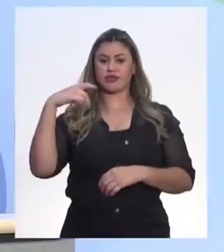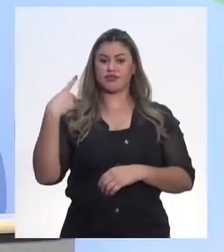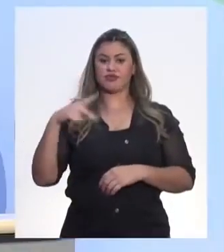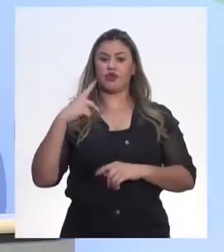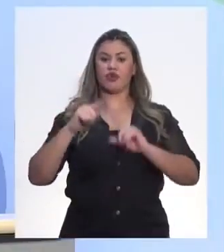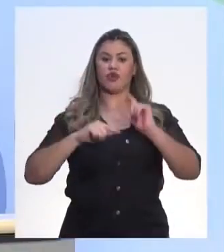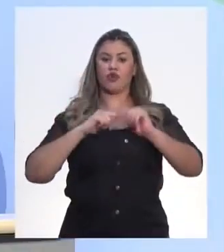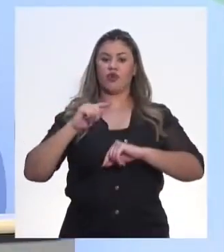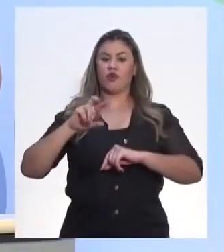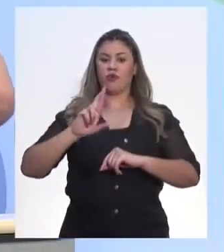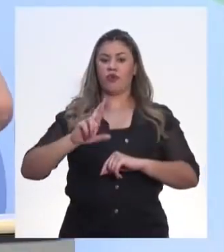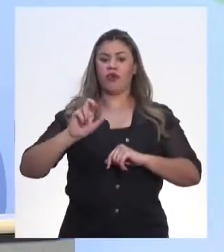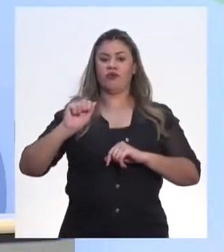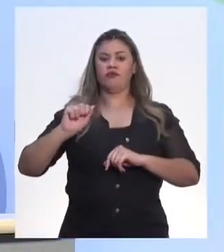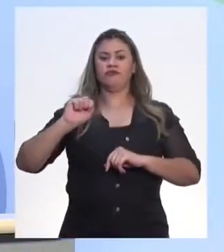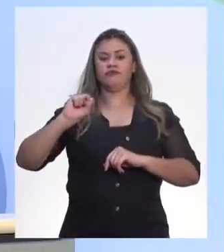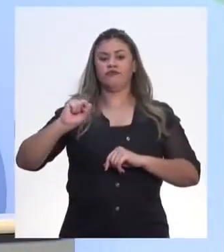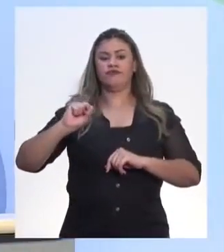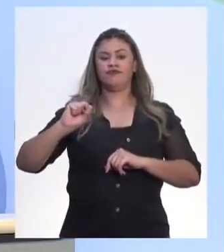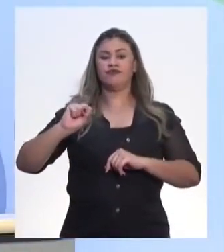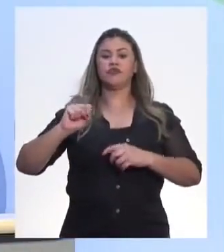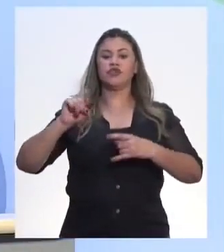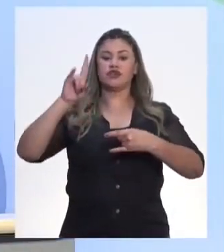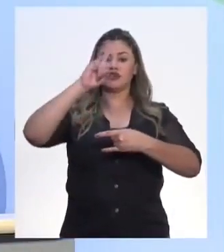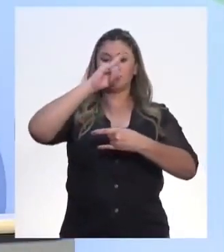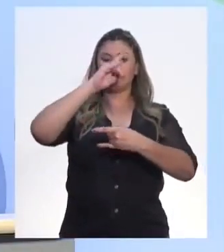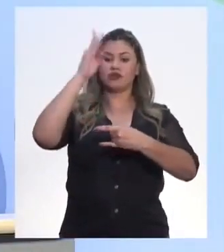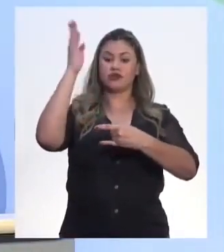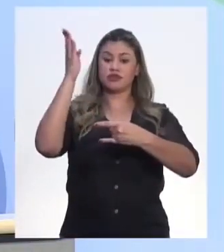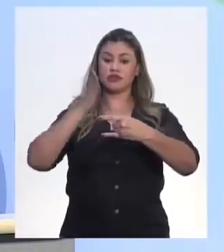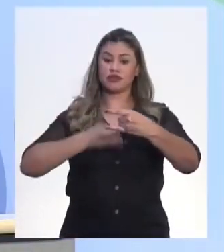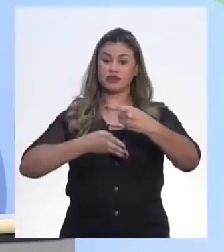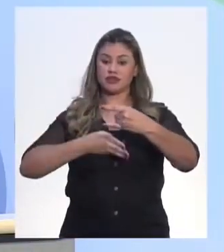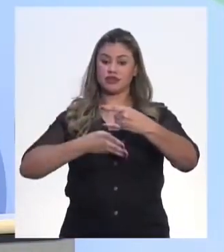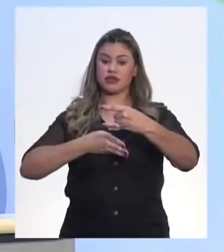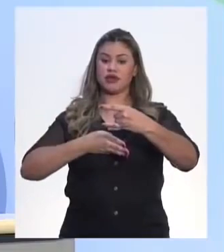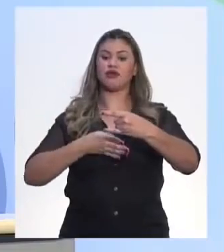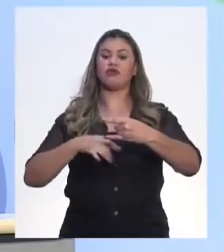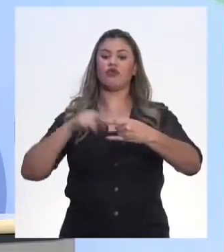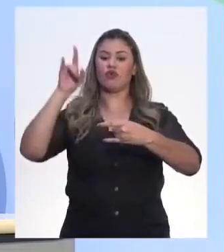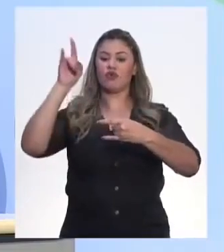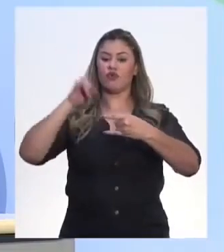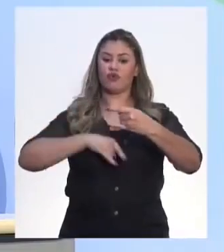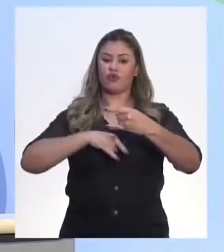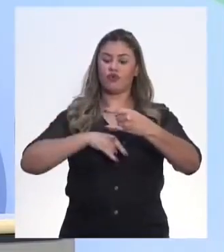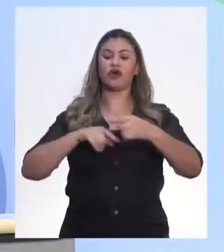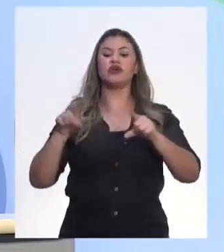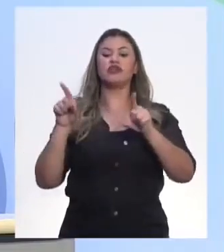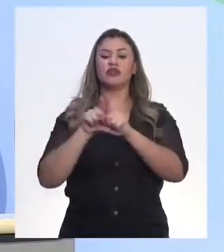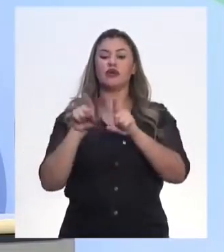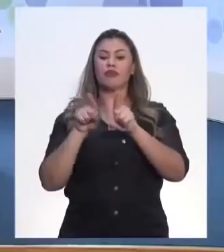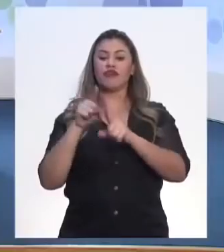a R e a S como transversais, né, e verificar corretamente, verificar não,